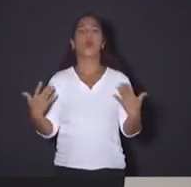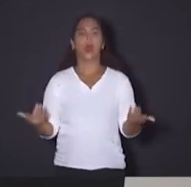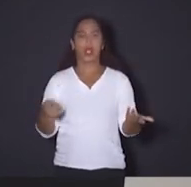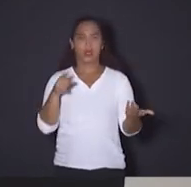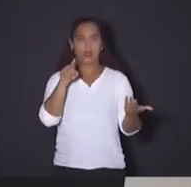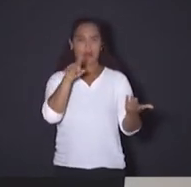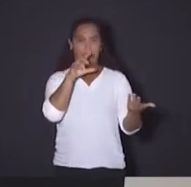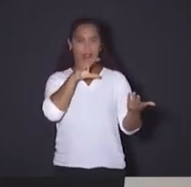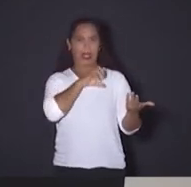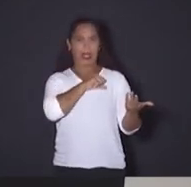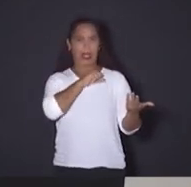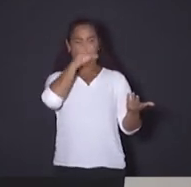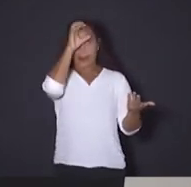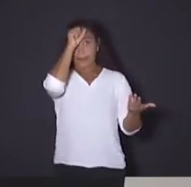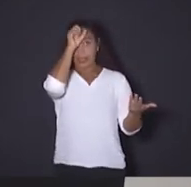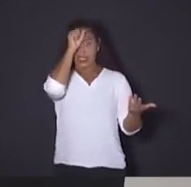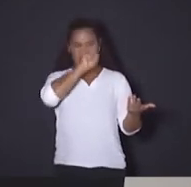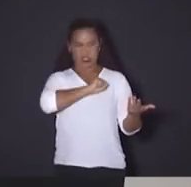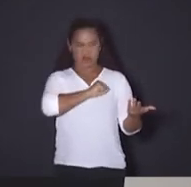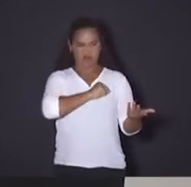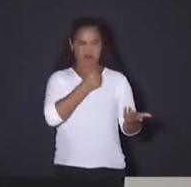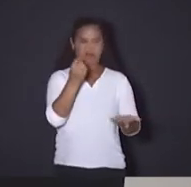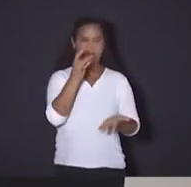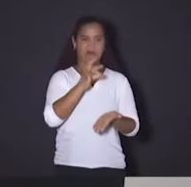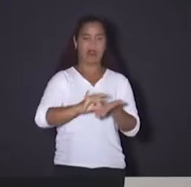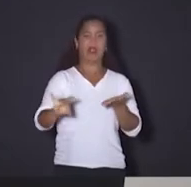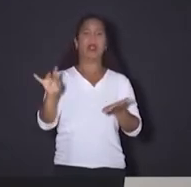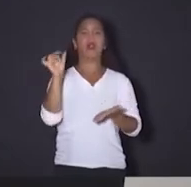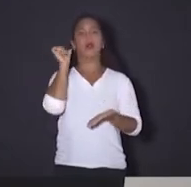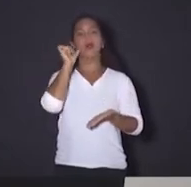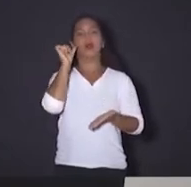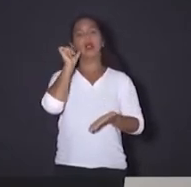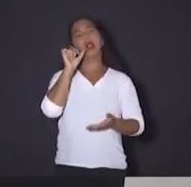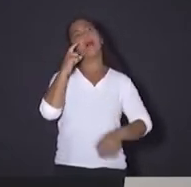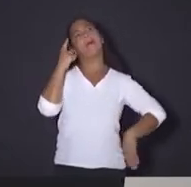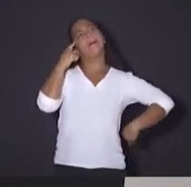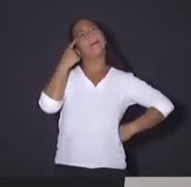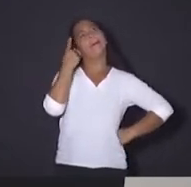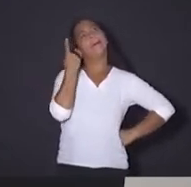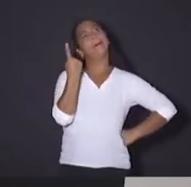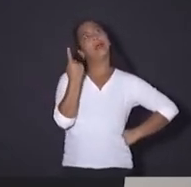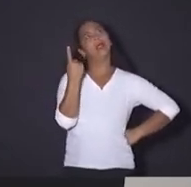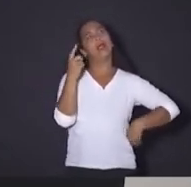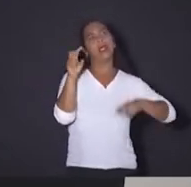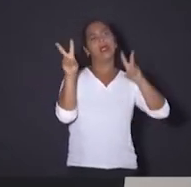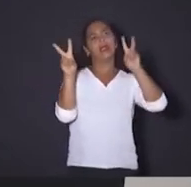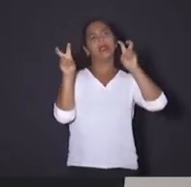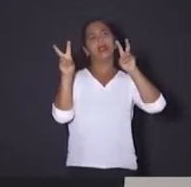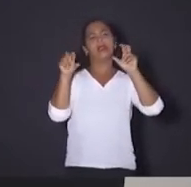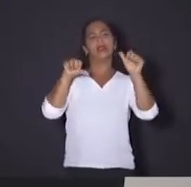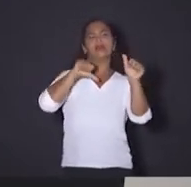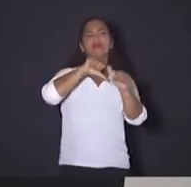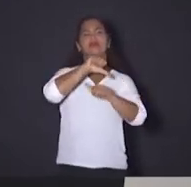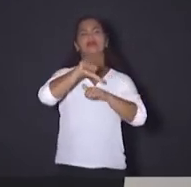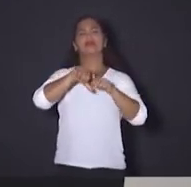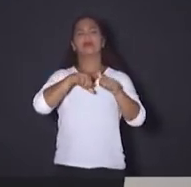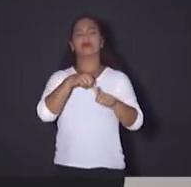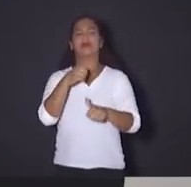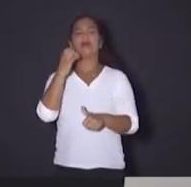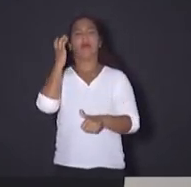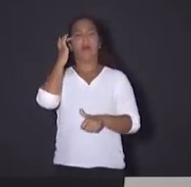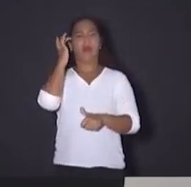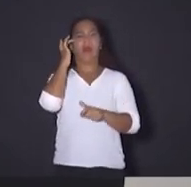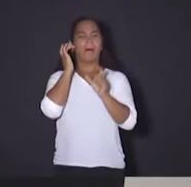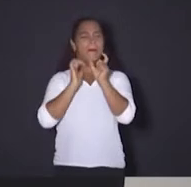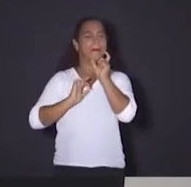mulheres pois eu fiquei conformada com esse tema achando que eu deveria mudar de perspectiva no qual enunciado não fosse uma palavra